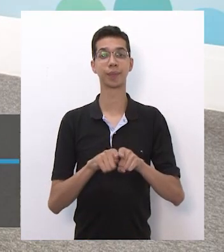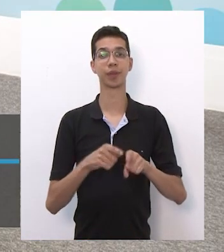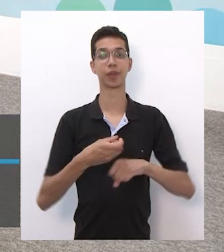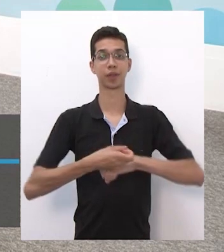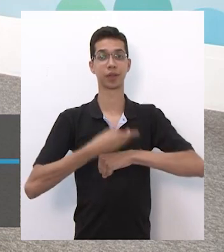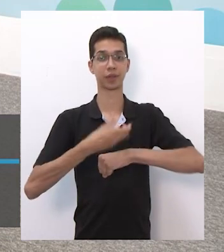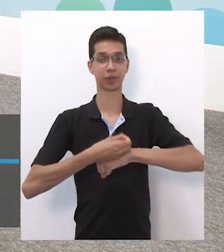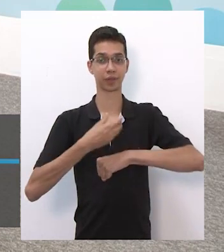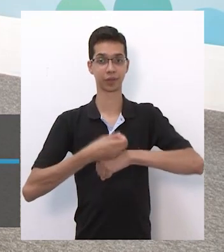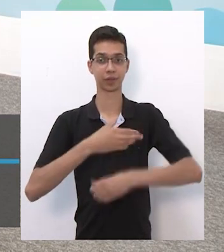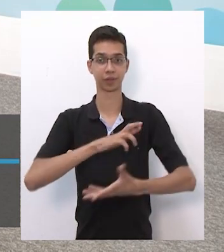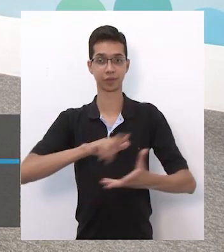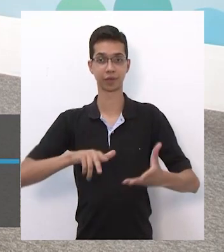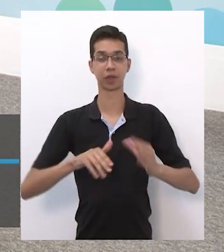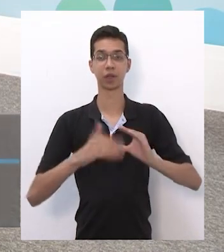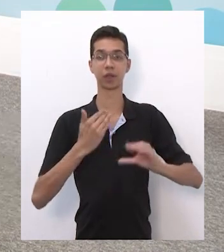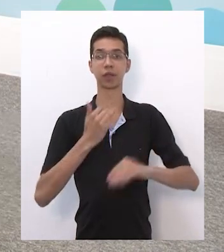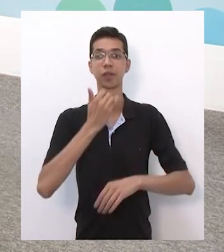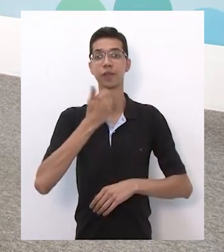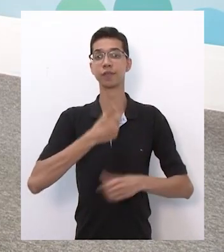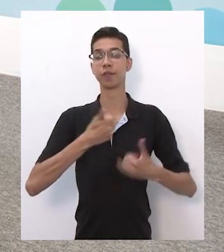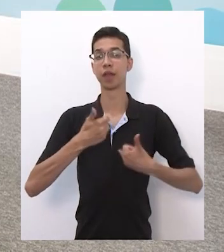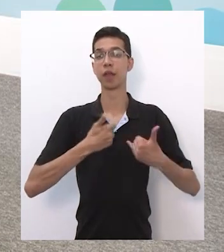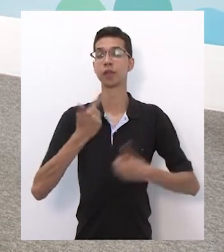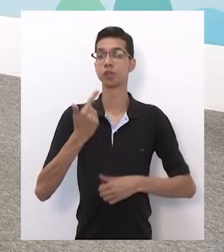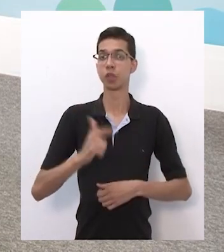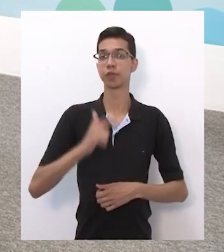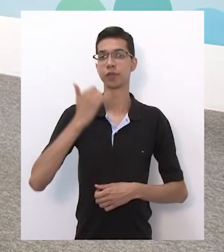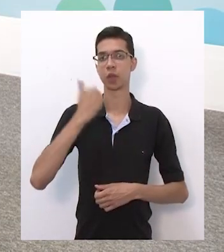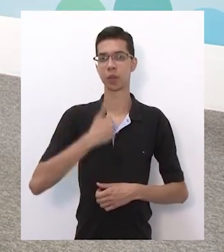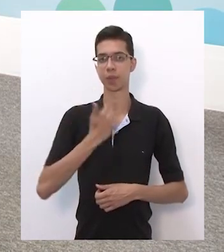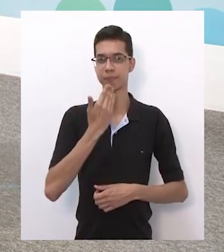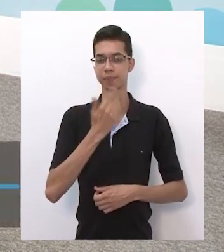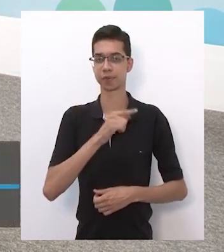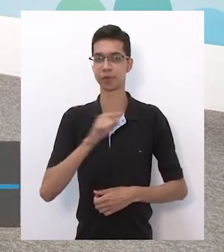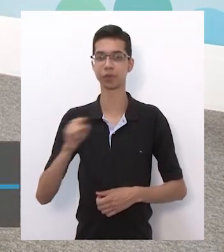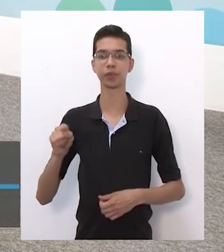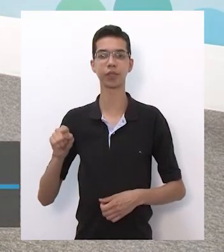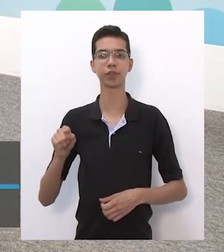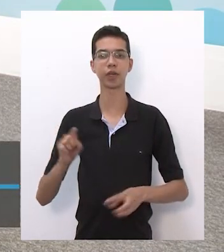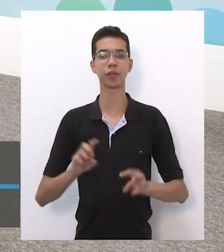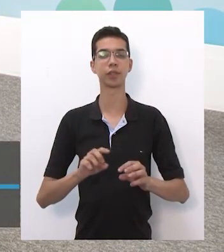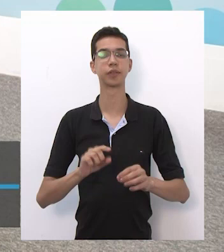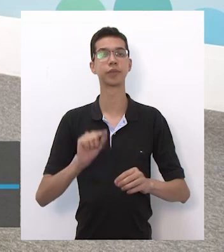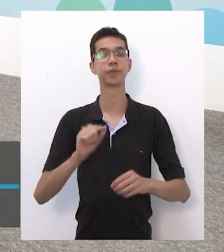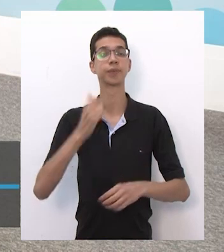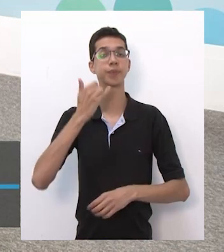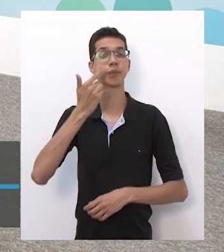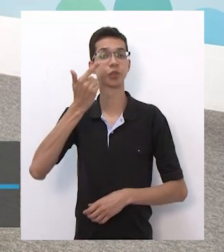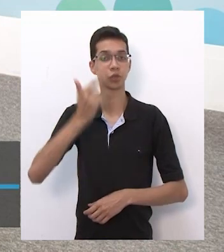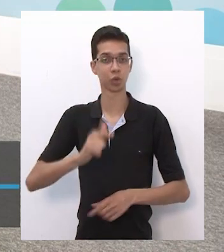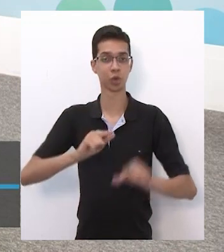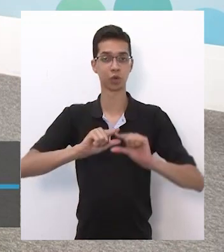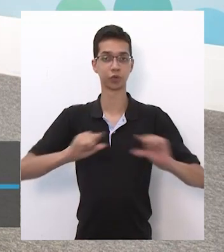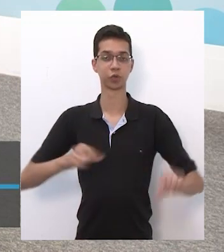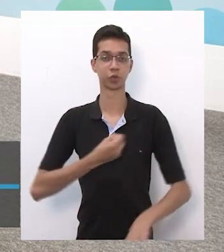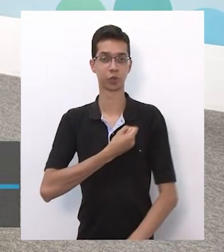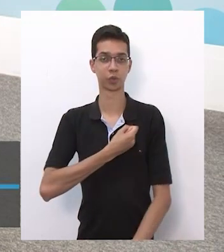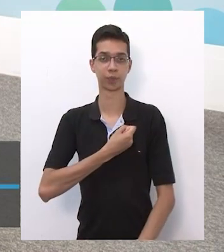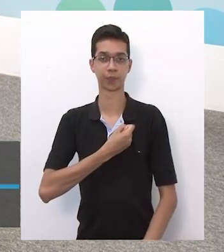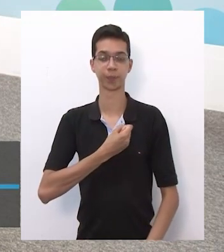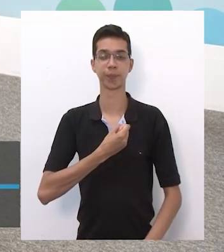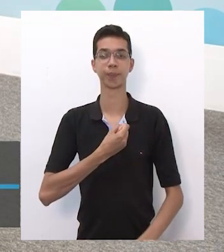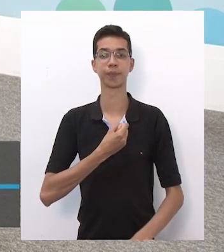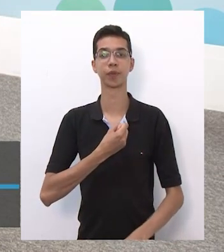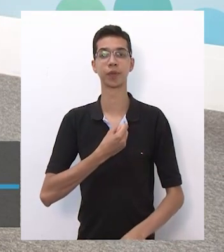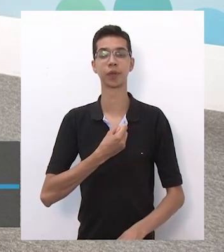para repetir o telefone. Vou pedir novamente para que vocês coloquem o endereço e o telefone também para contatos,